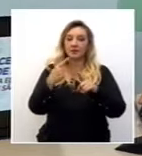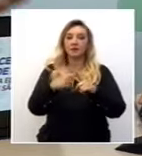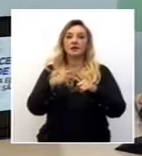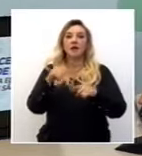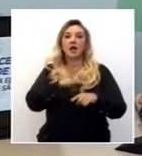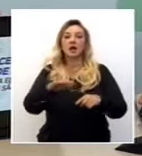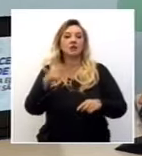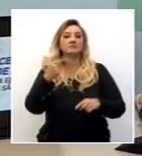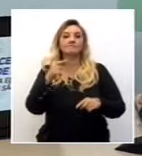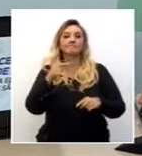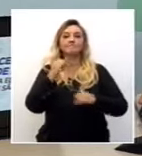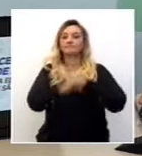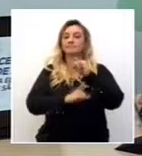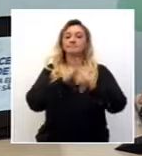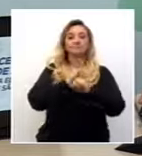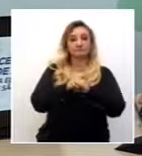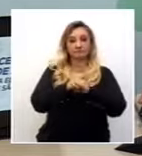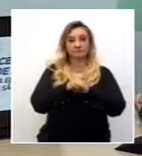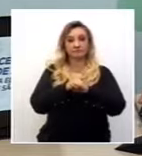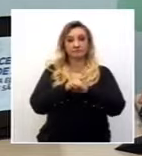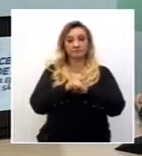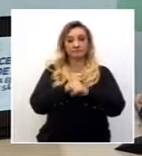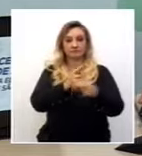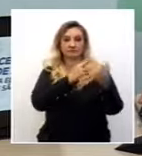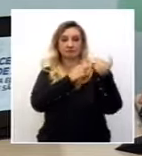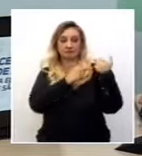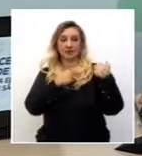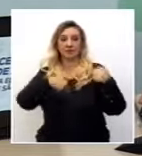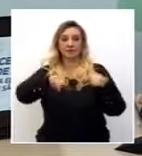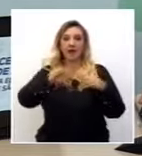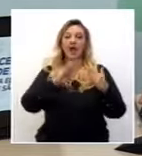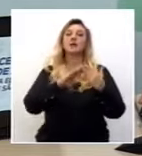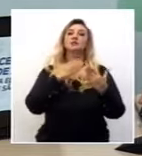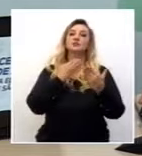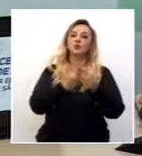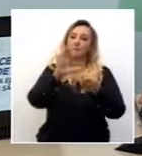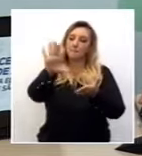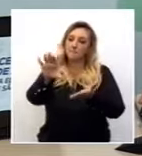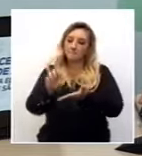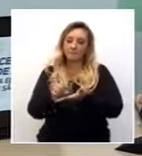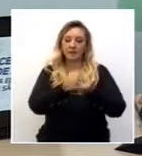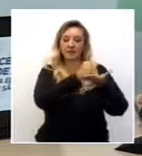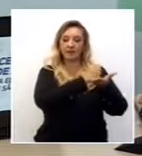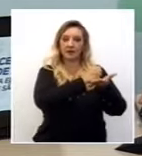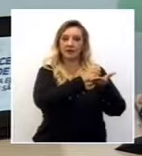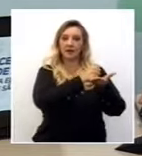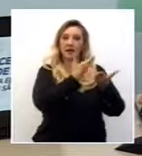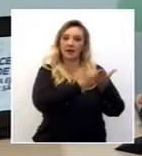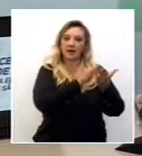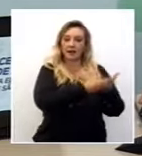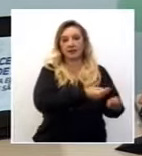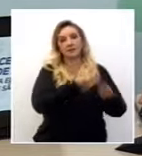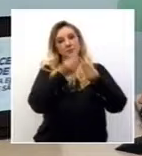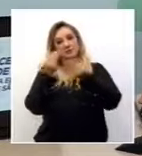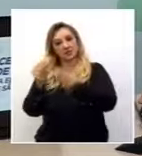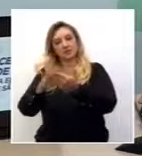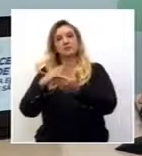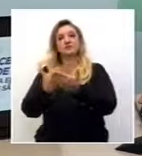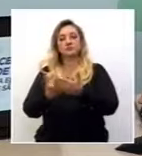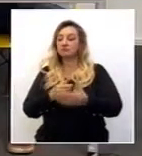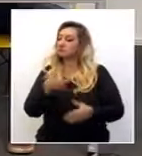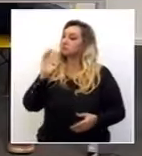aluno que não tem acesso à internet. Então, o responsável vai na escola, pega a atividade, o aluno faz em casa e depois ele retorna, né?